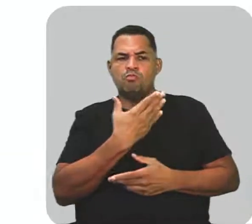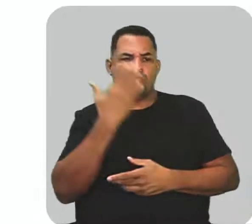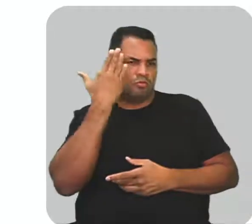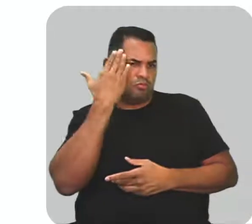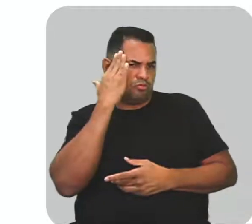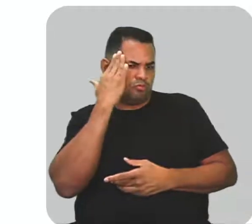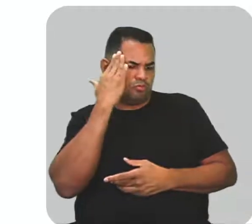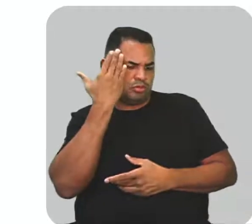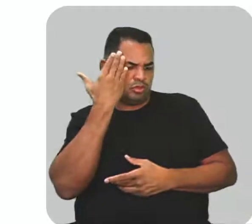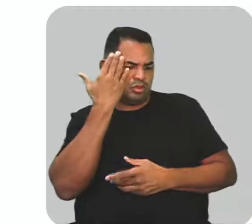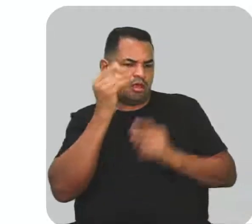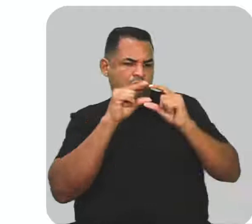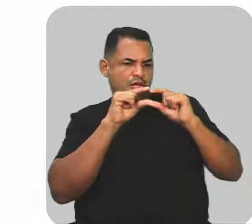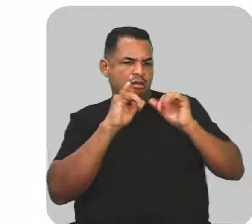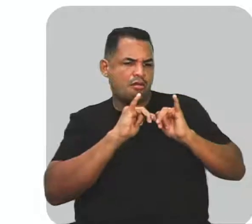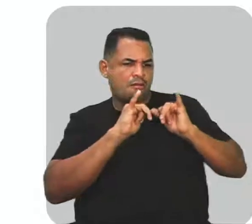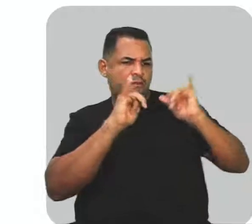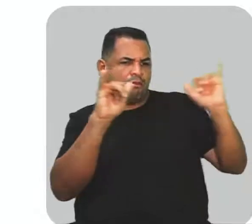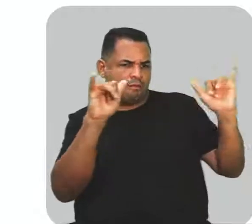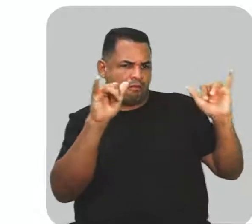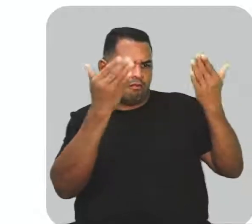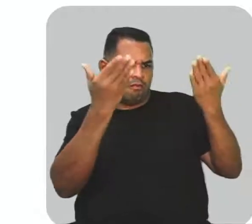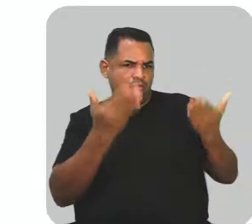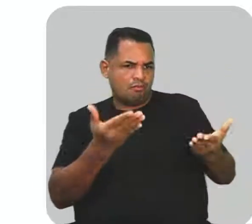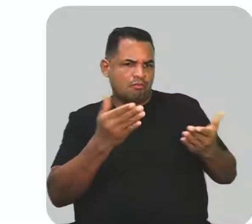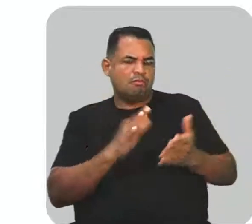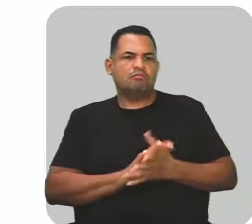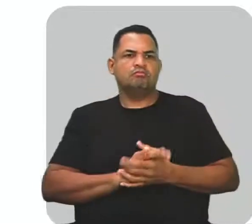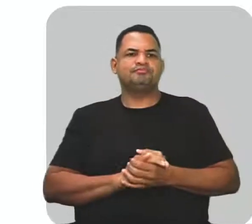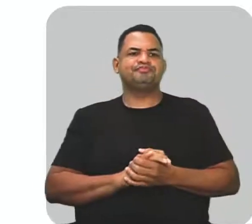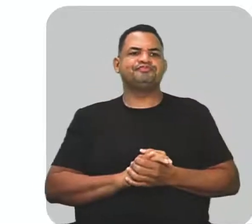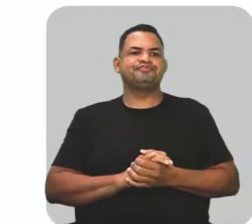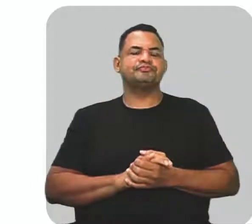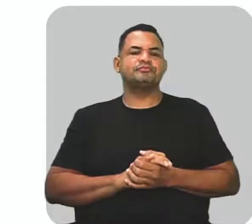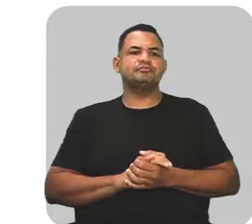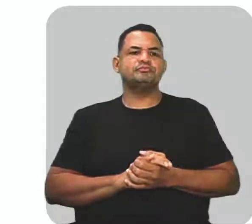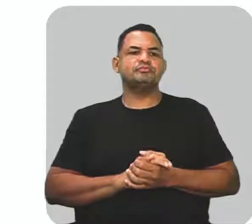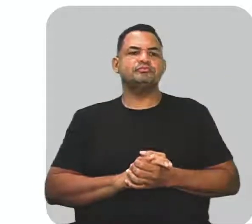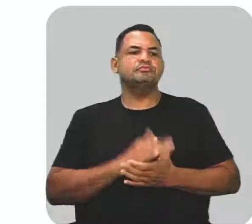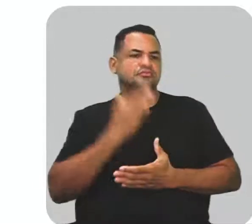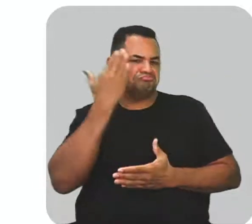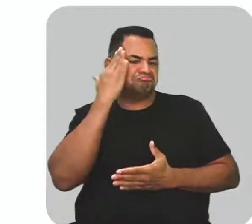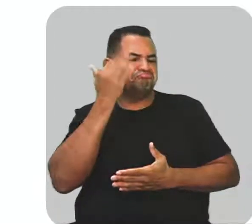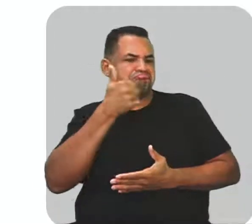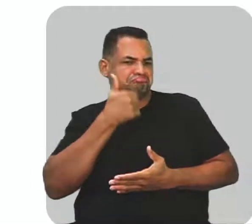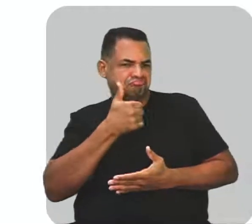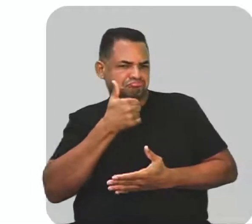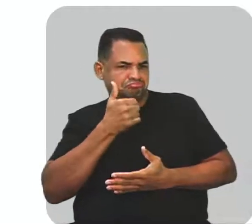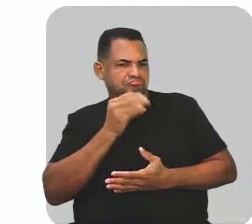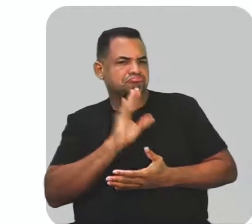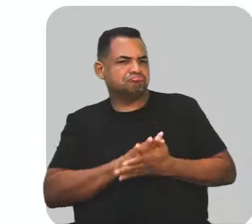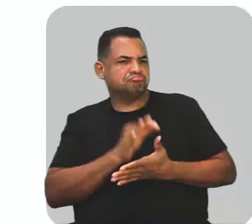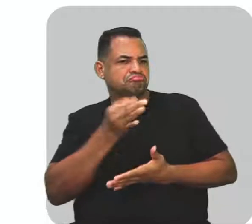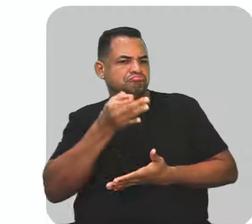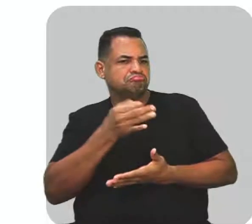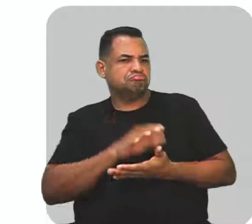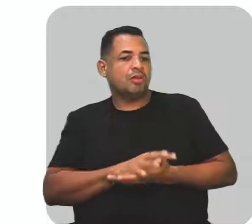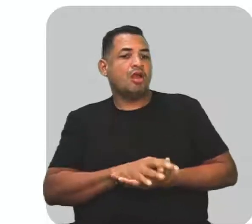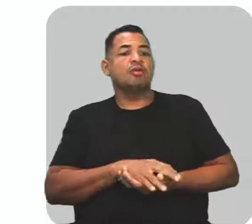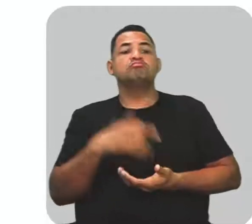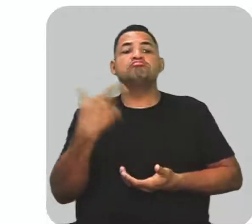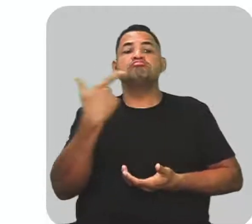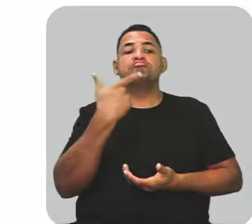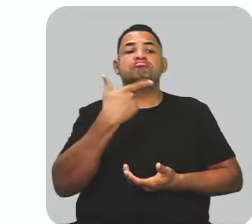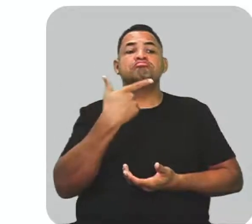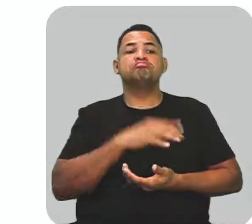da mensagem, né? Nós tivemos aí a sua totalidade da compreensão, entendi, beleza, o que está dizendo. A segunda, da